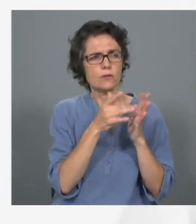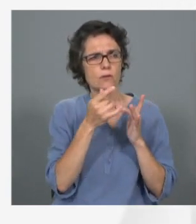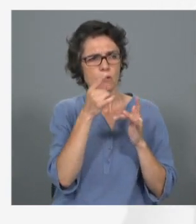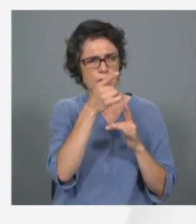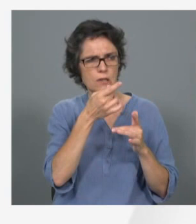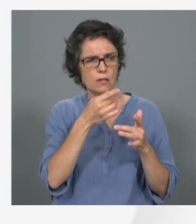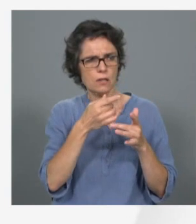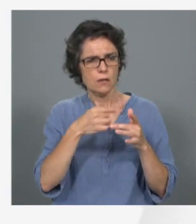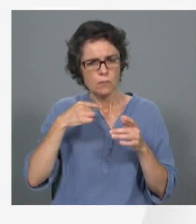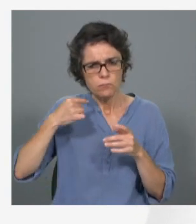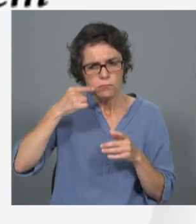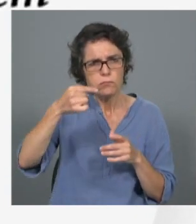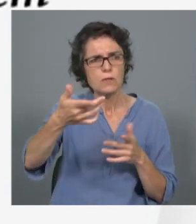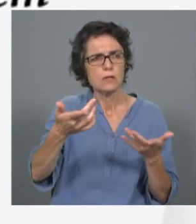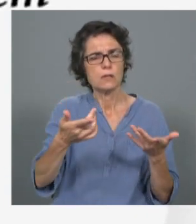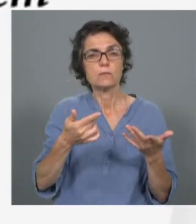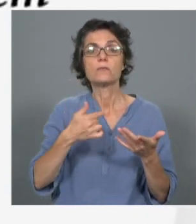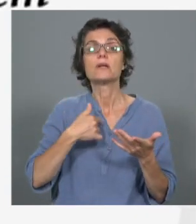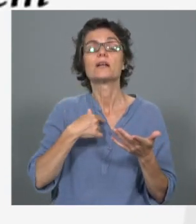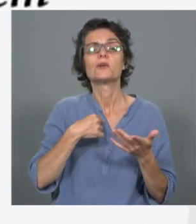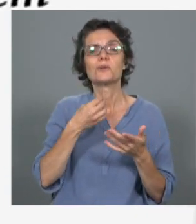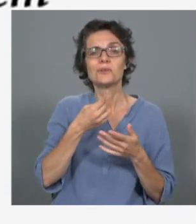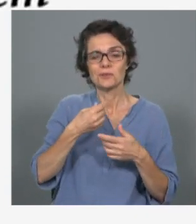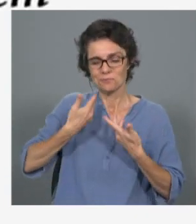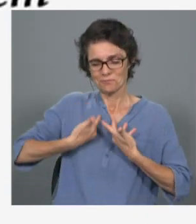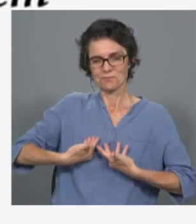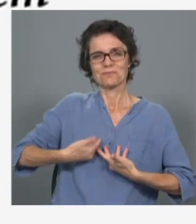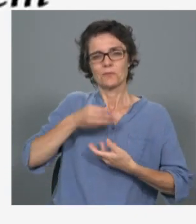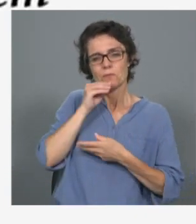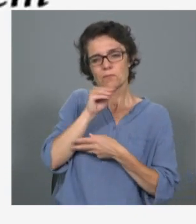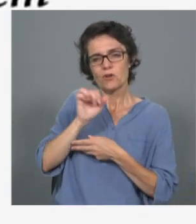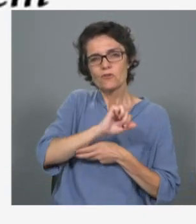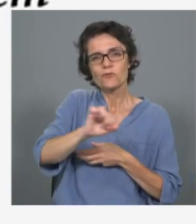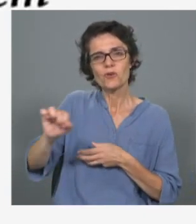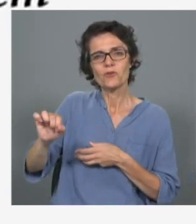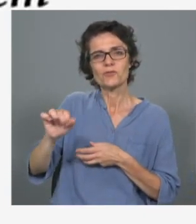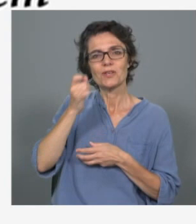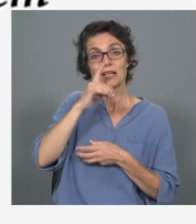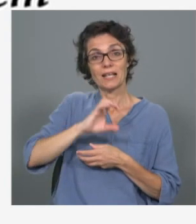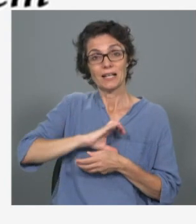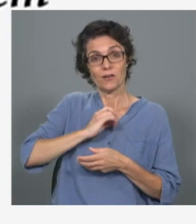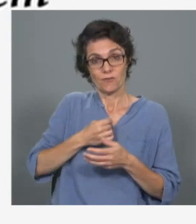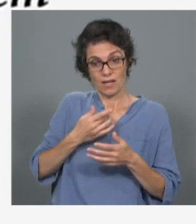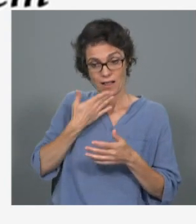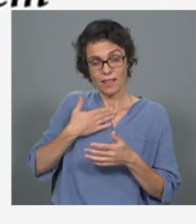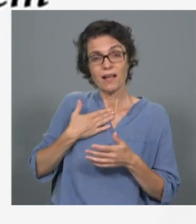respondeu-lhes: Eu sou o pão da vida. Quem vem em mim nunca mais terá fome. Quem acredita em mim